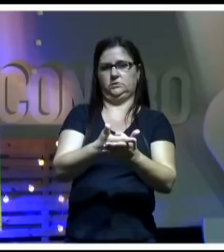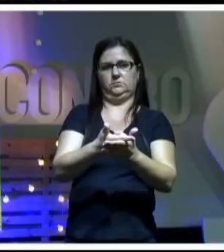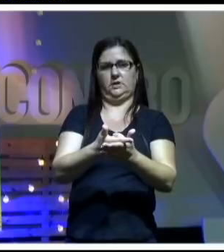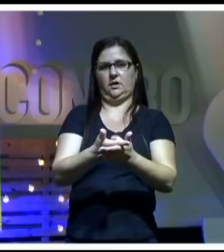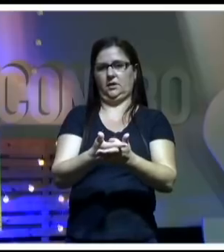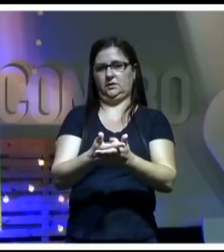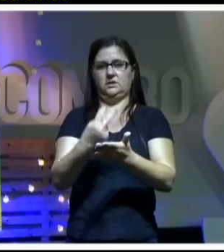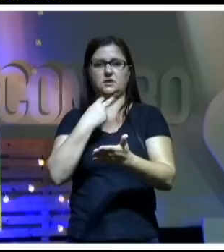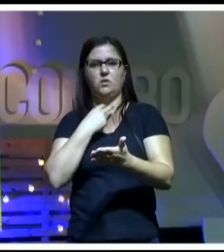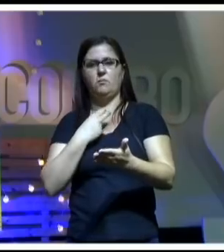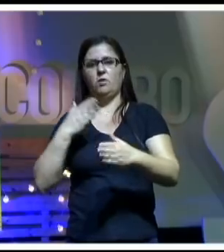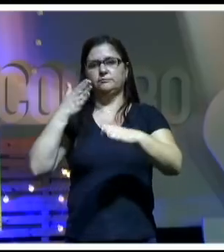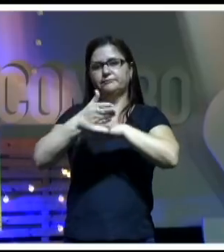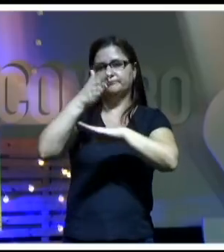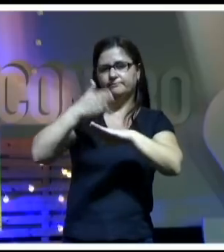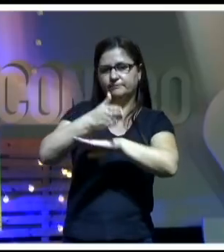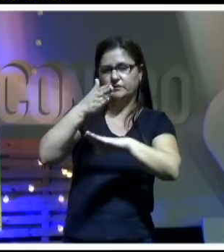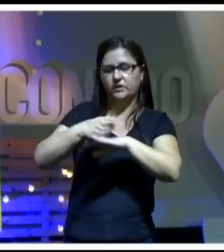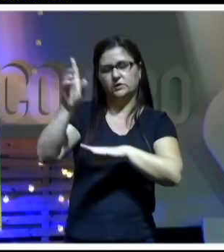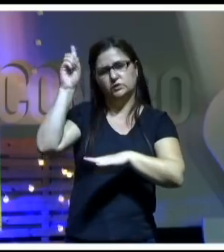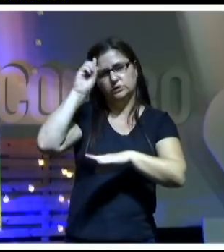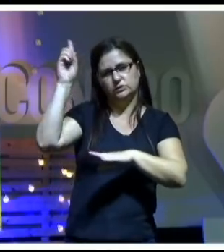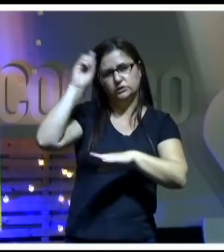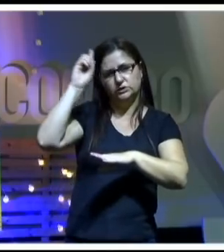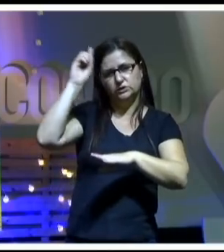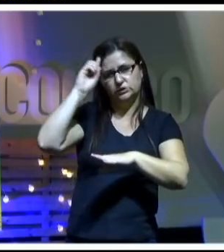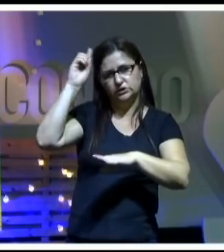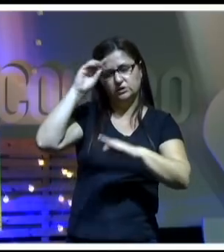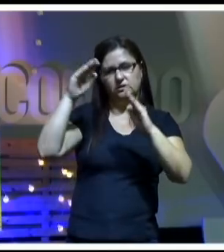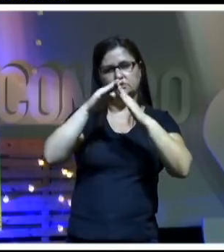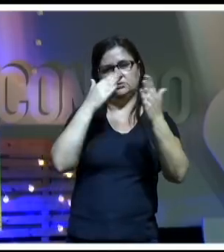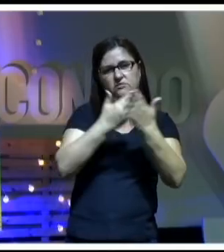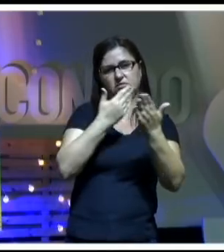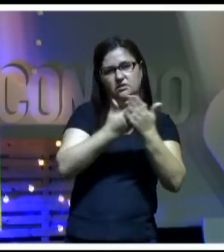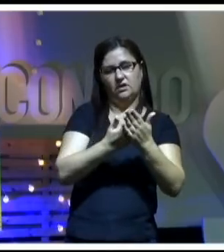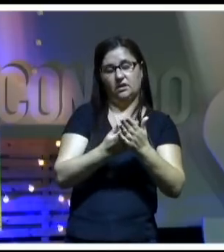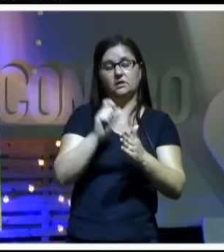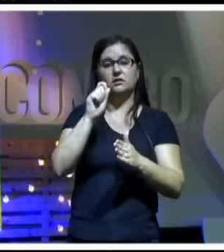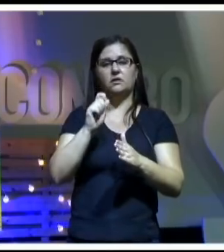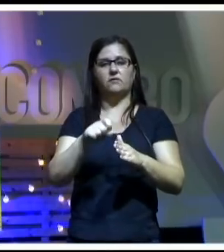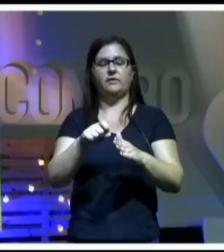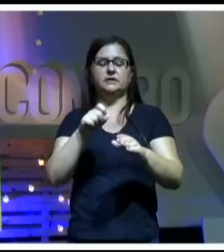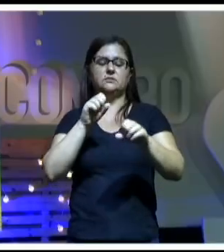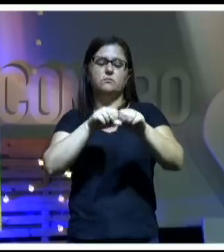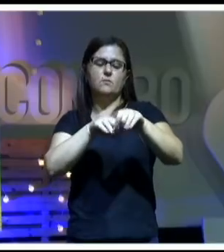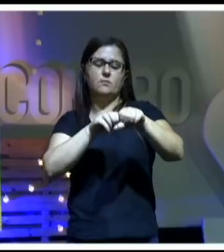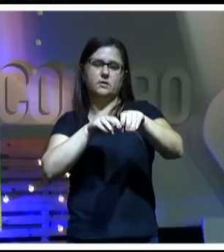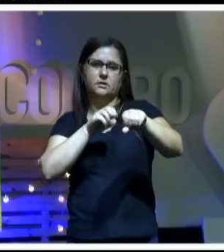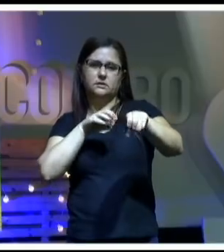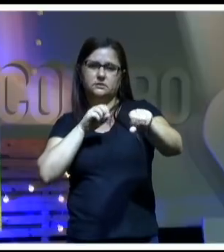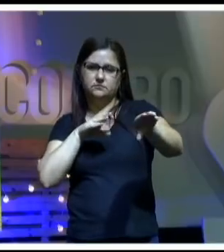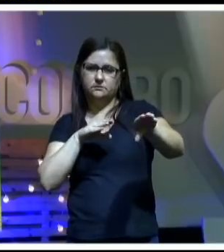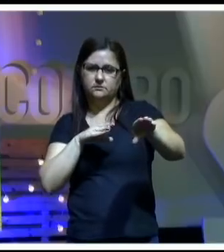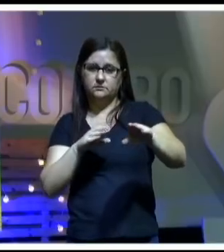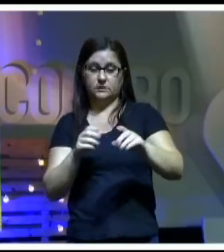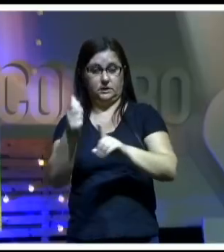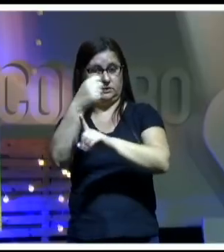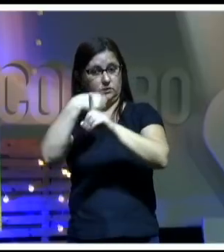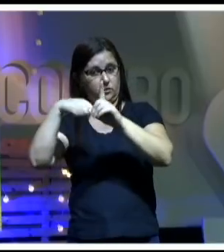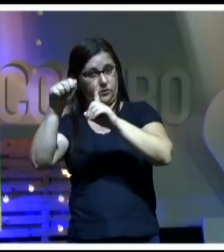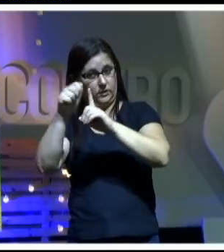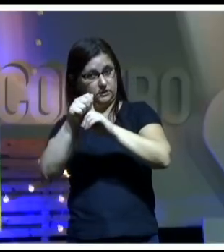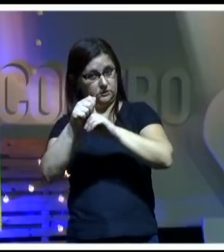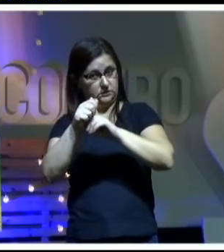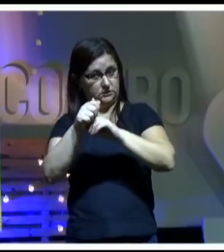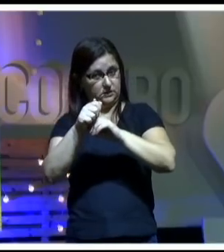mandato de nome nacional para participar de um programa de tv no presencial ou em período integral e segundo a associação de escolas teológicas